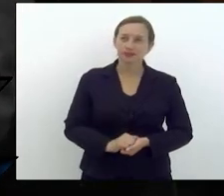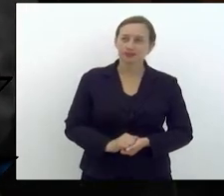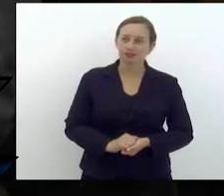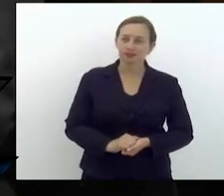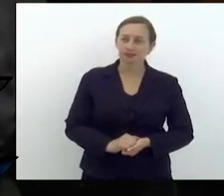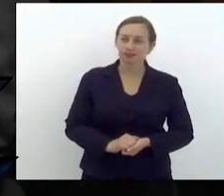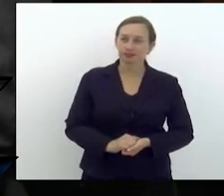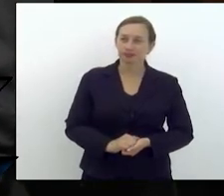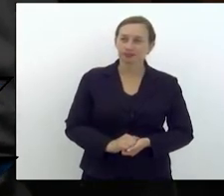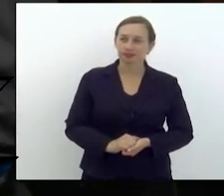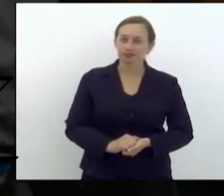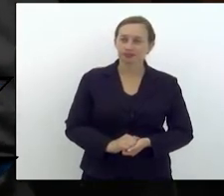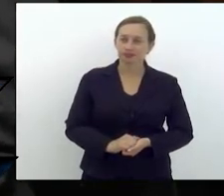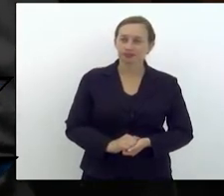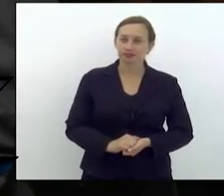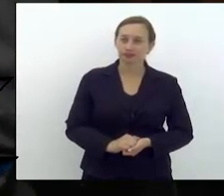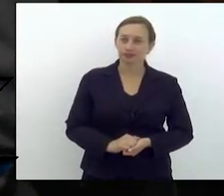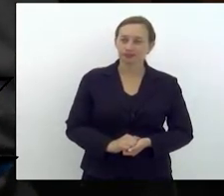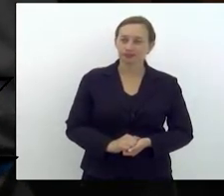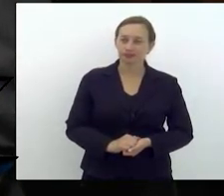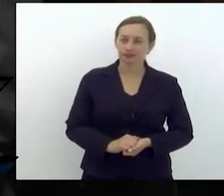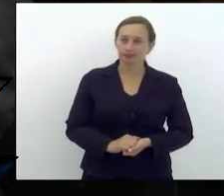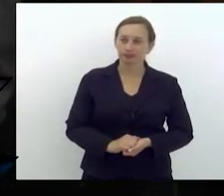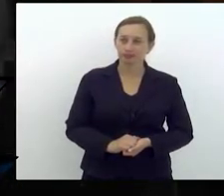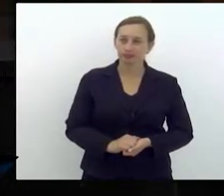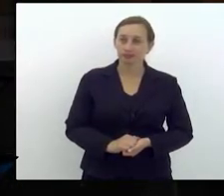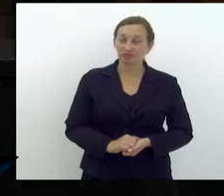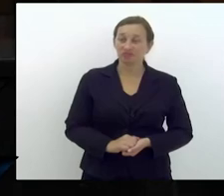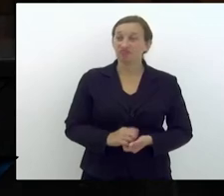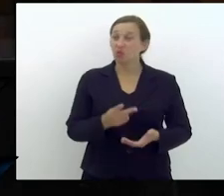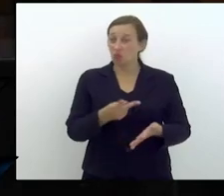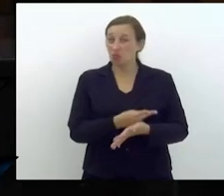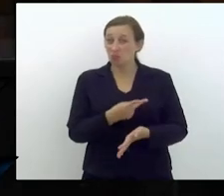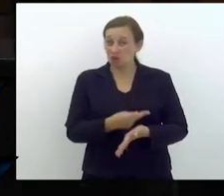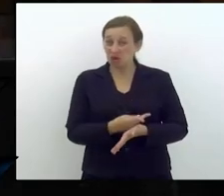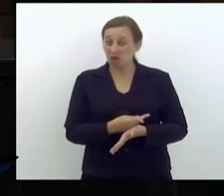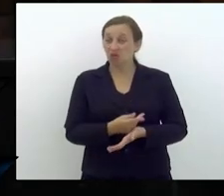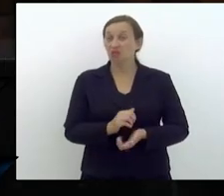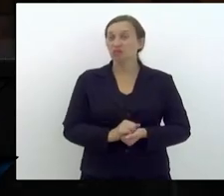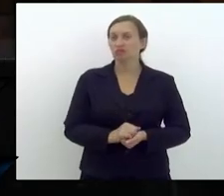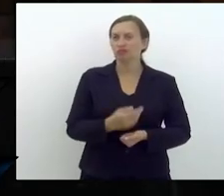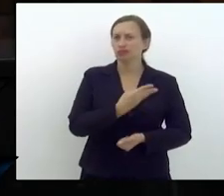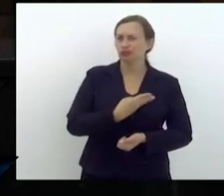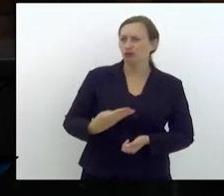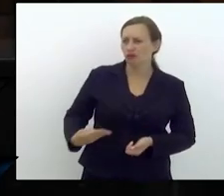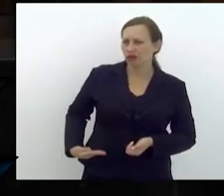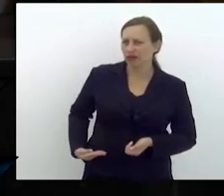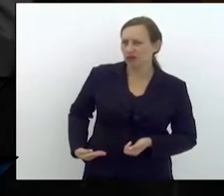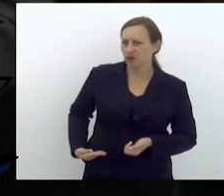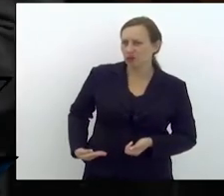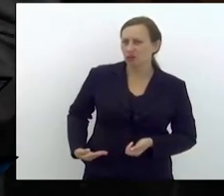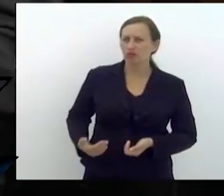absolutamente fora de propósito o governador